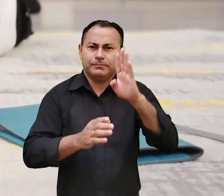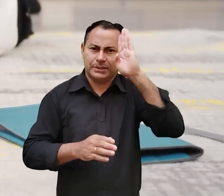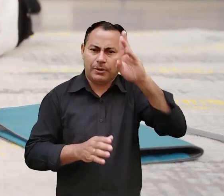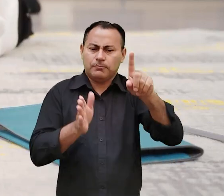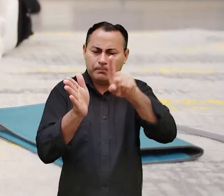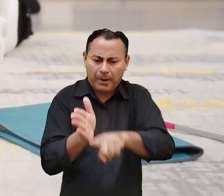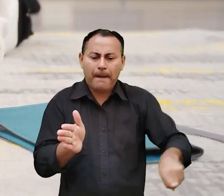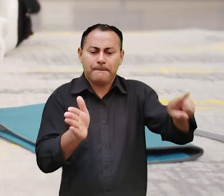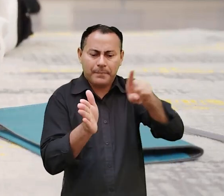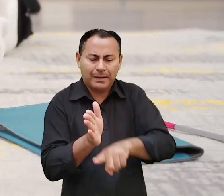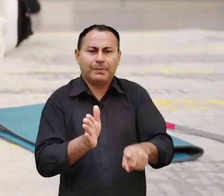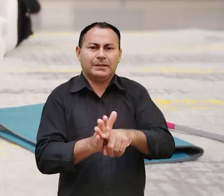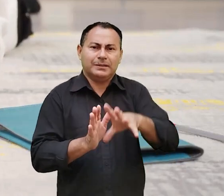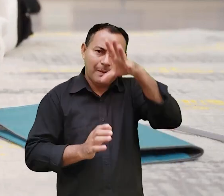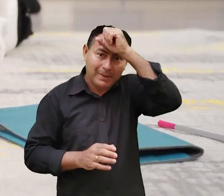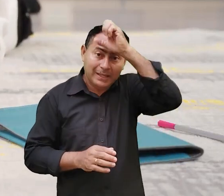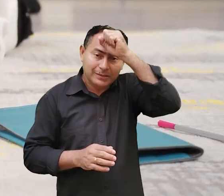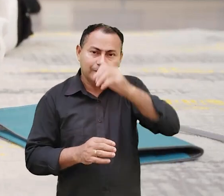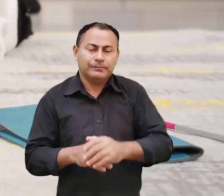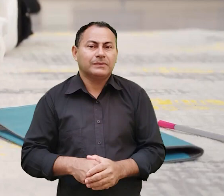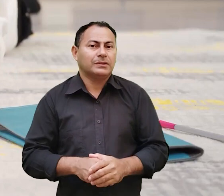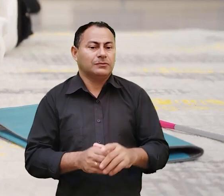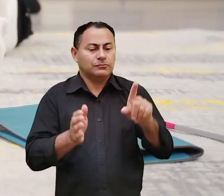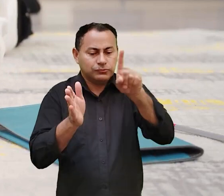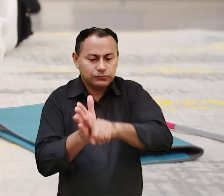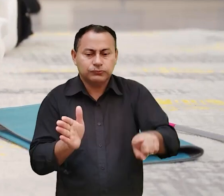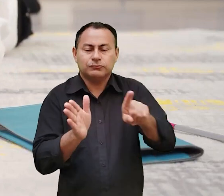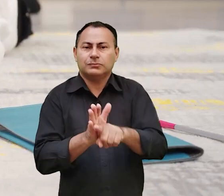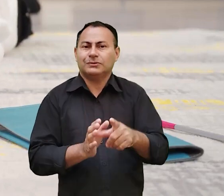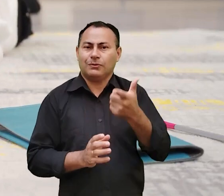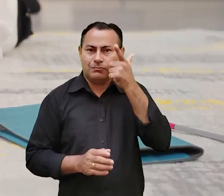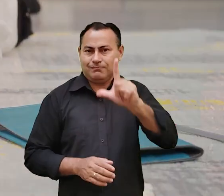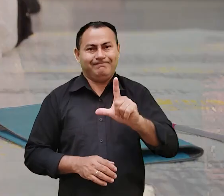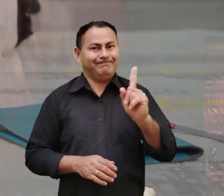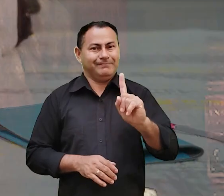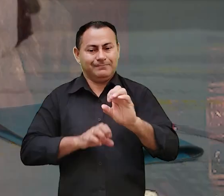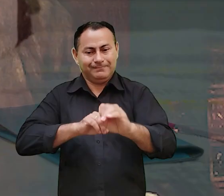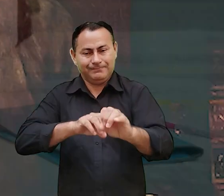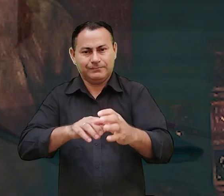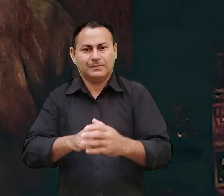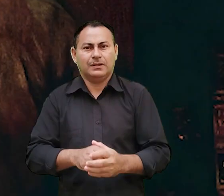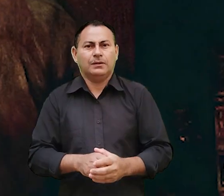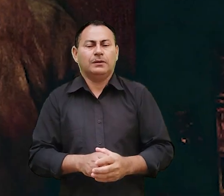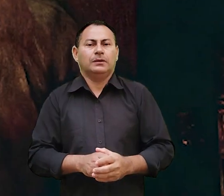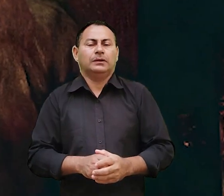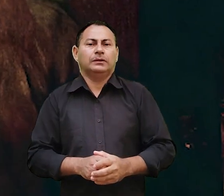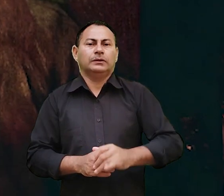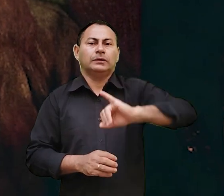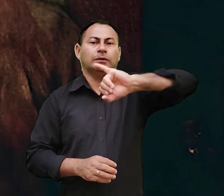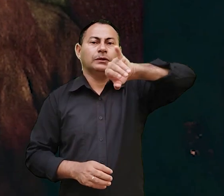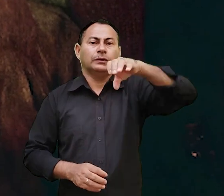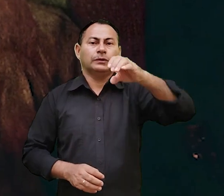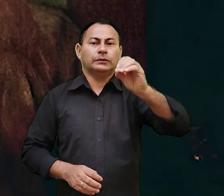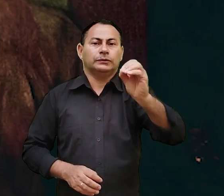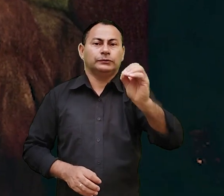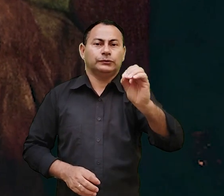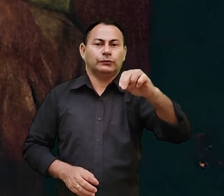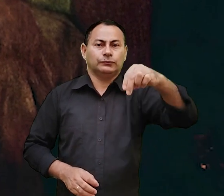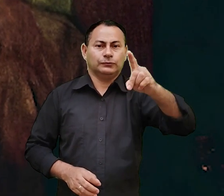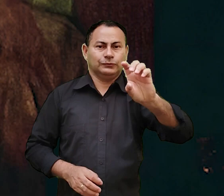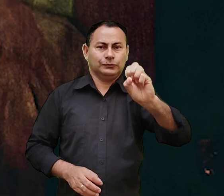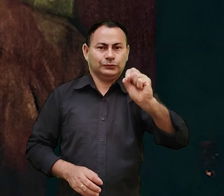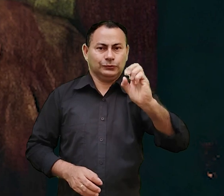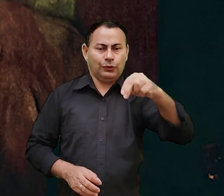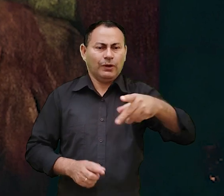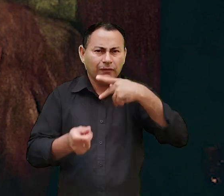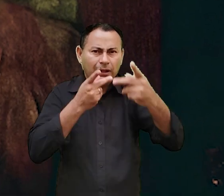ensino. Aprendi que se você não repetir, não conseguirá ensinar. Samuel Johnson disse certa vez, ainda não